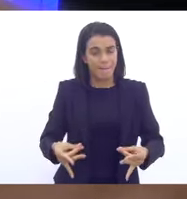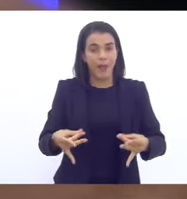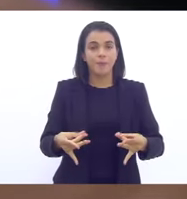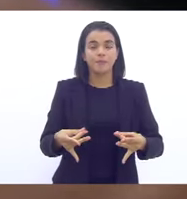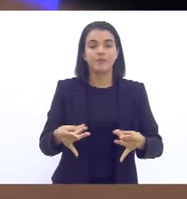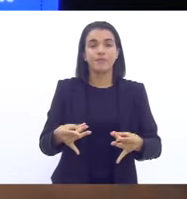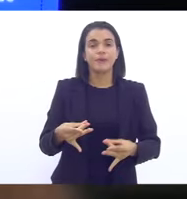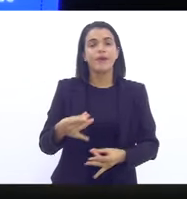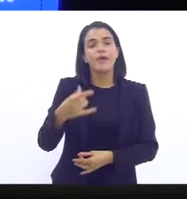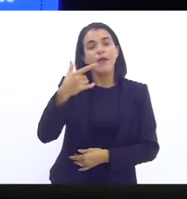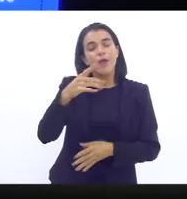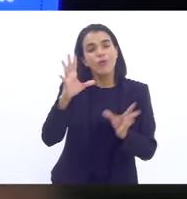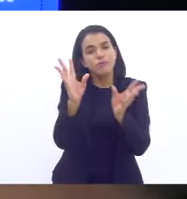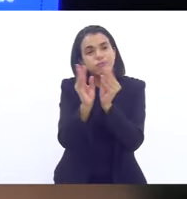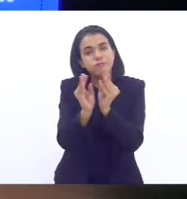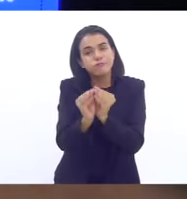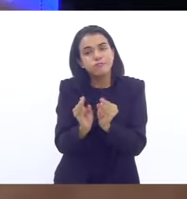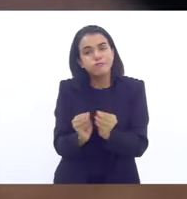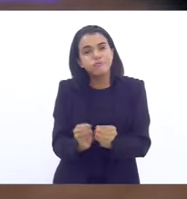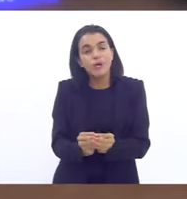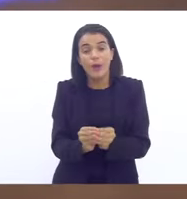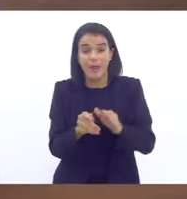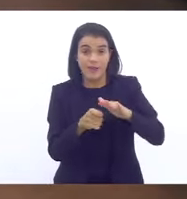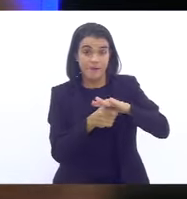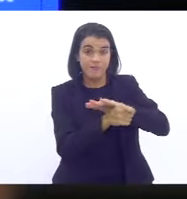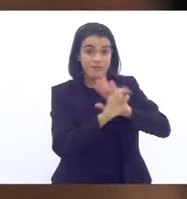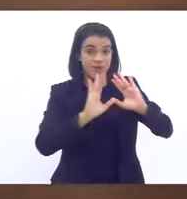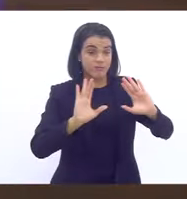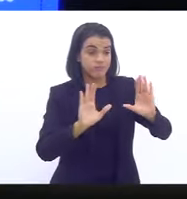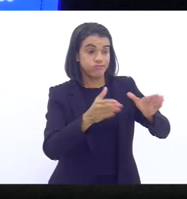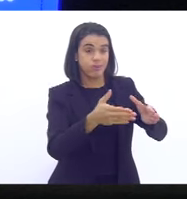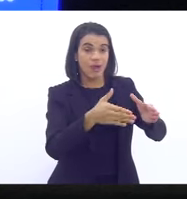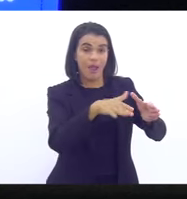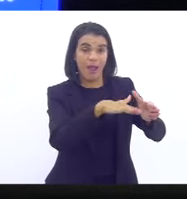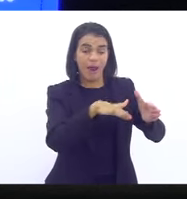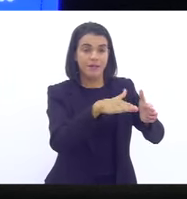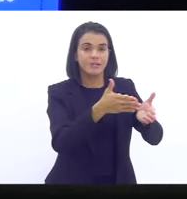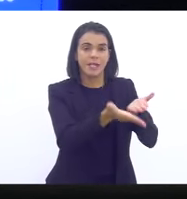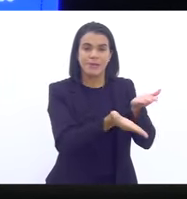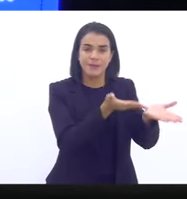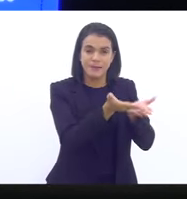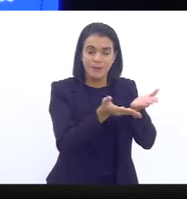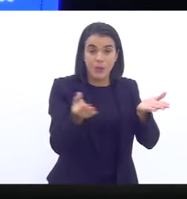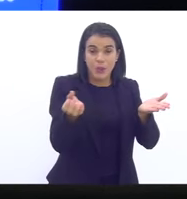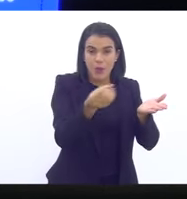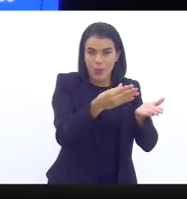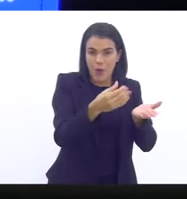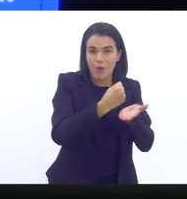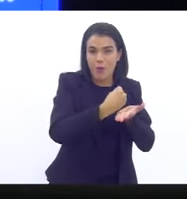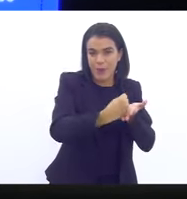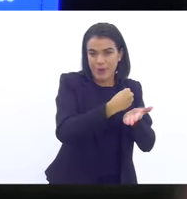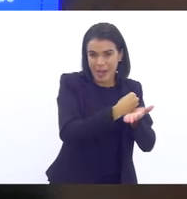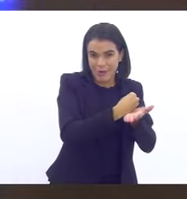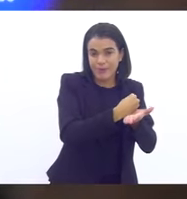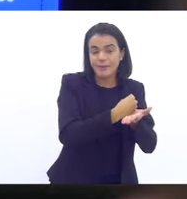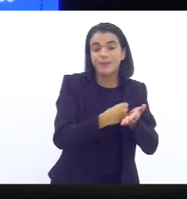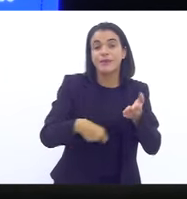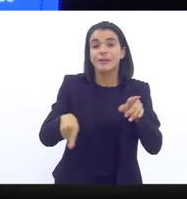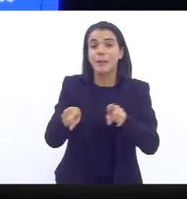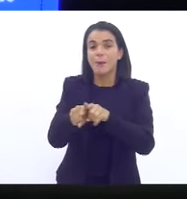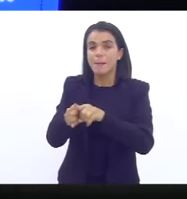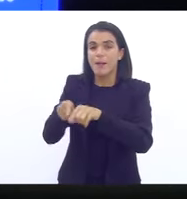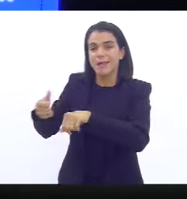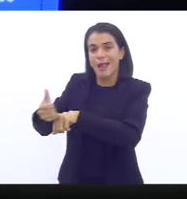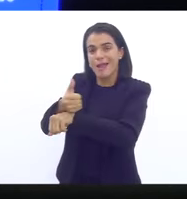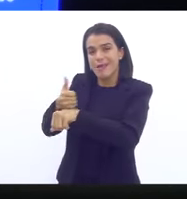apresentados, eu exemplifico investimentos voltados tanto para atendimento de novos clientes como na melhoria